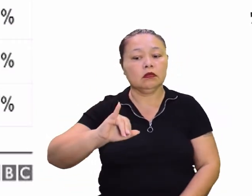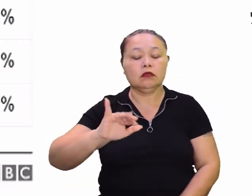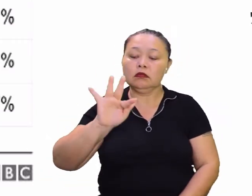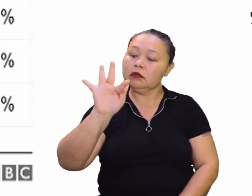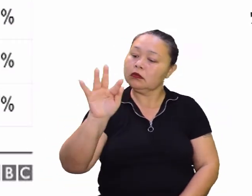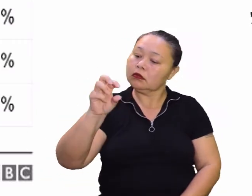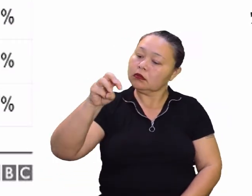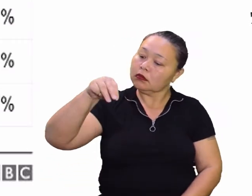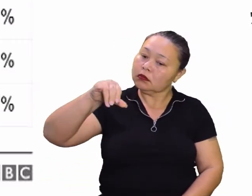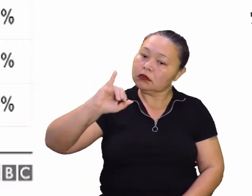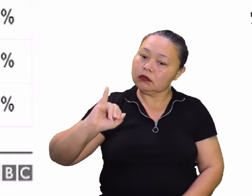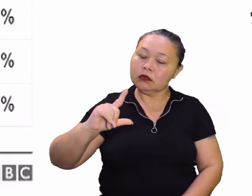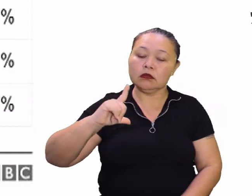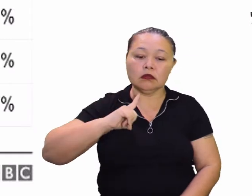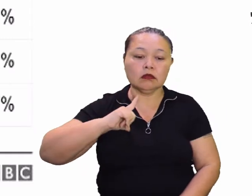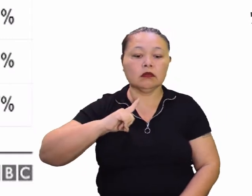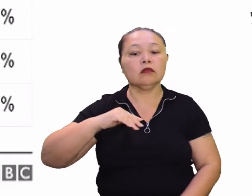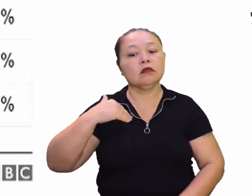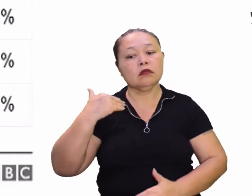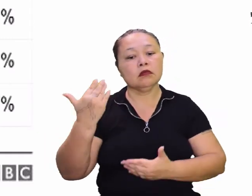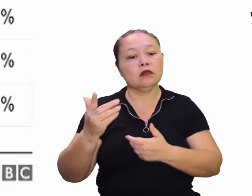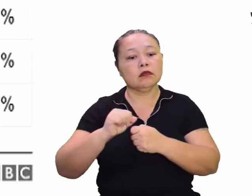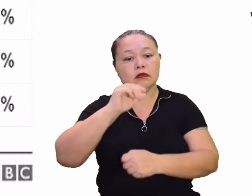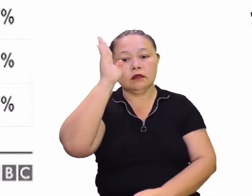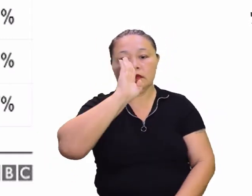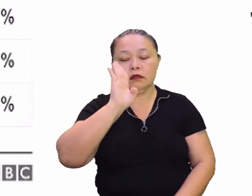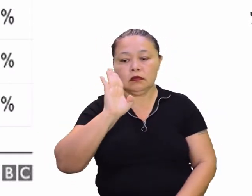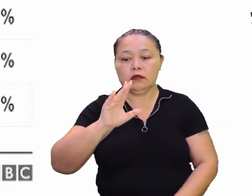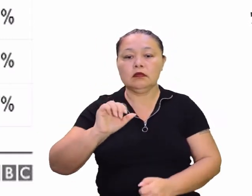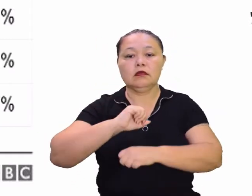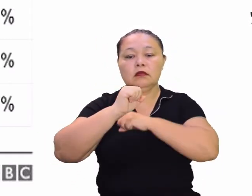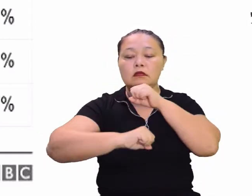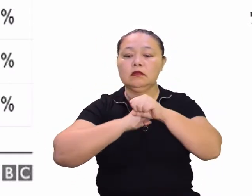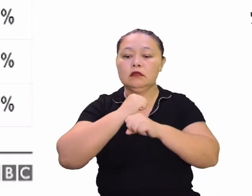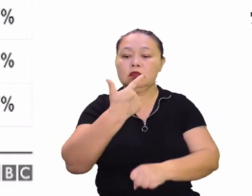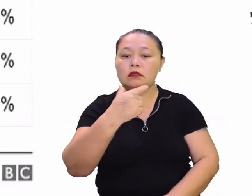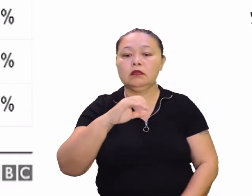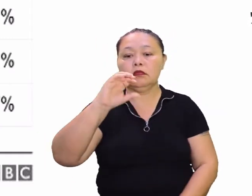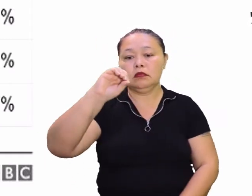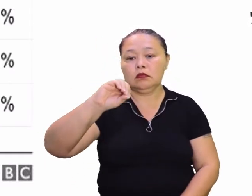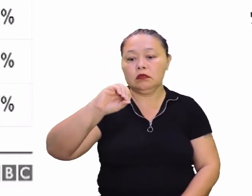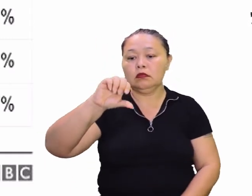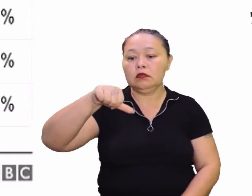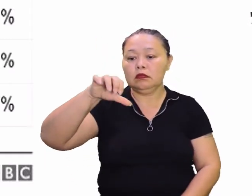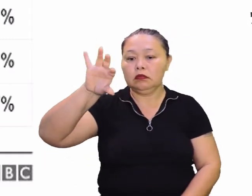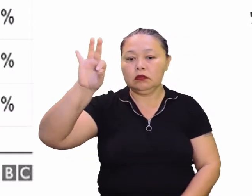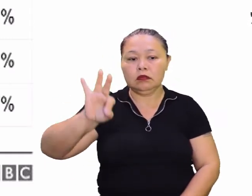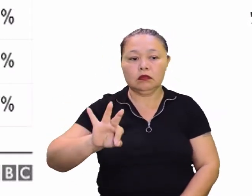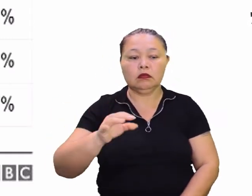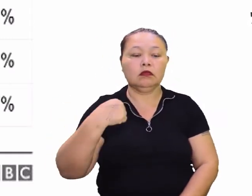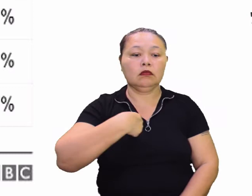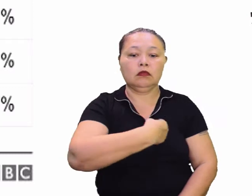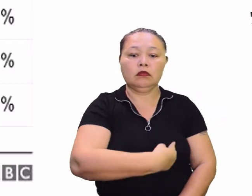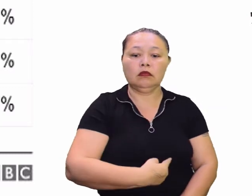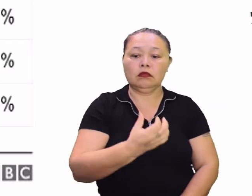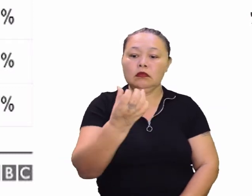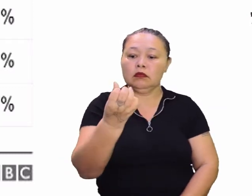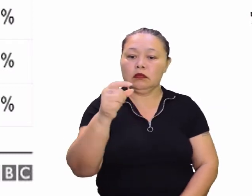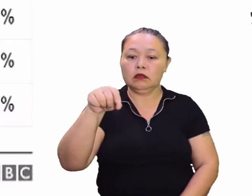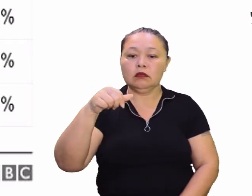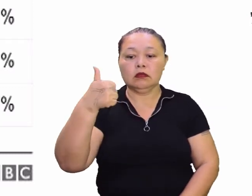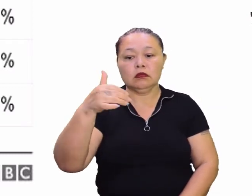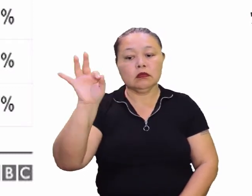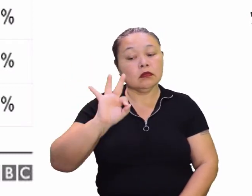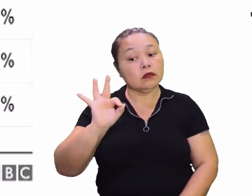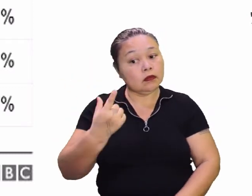FMI, galera. O crescimento do Brasil, 2019, 0,9%. China 6,1%, a gente está falando de